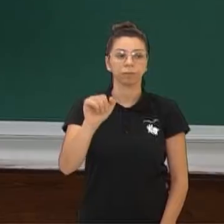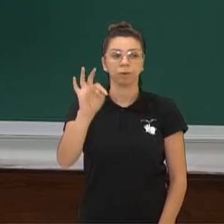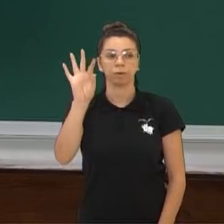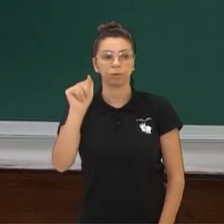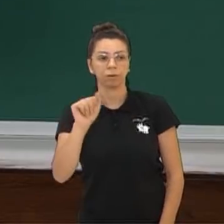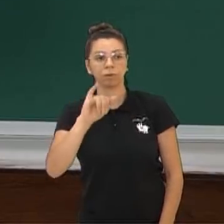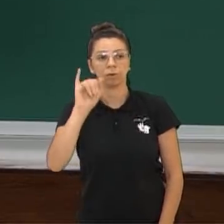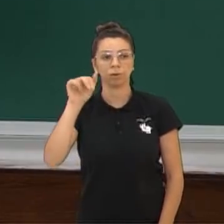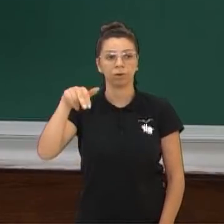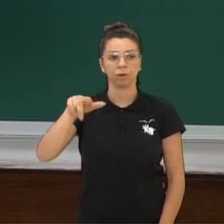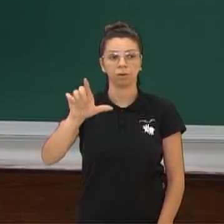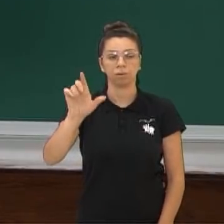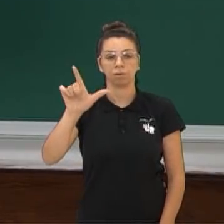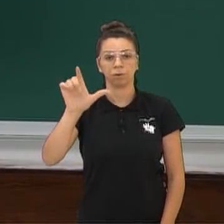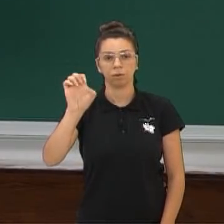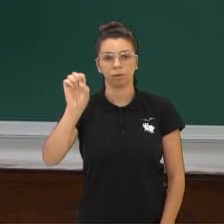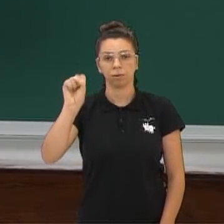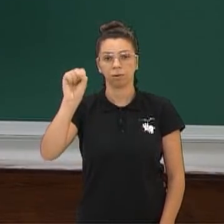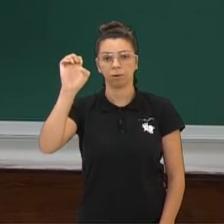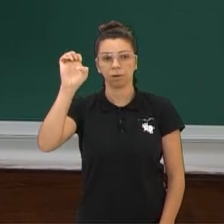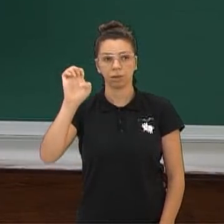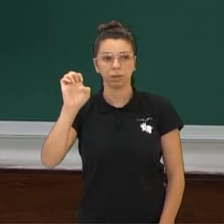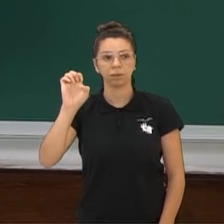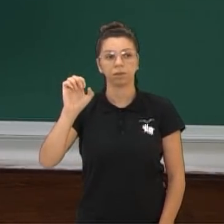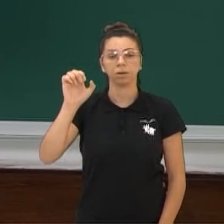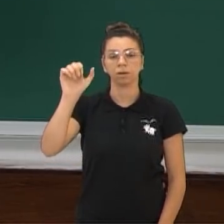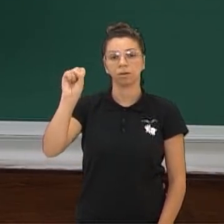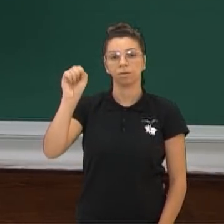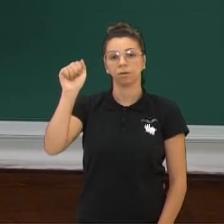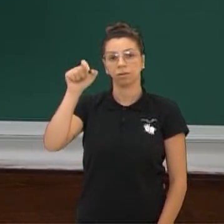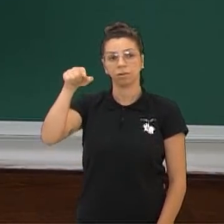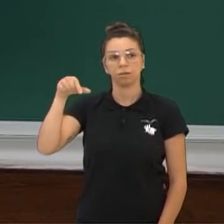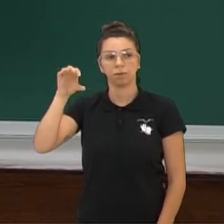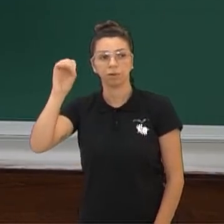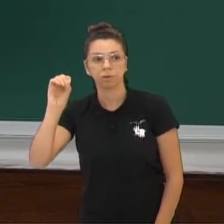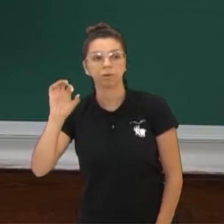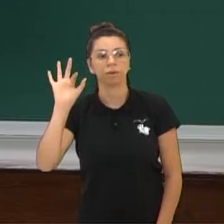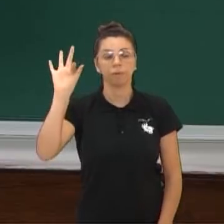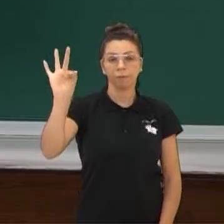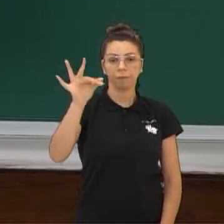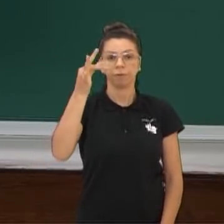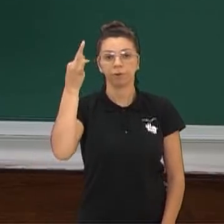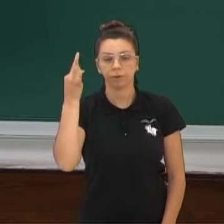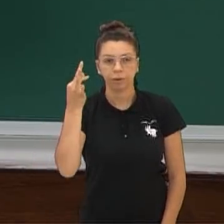e saxões. Letter B, franceses, anglos e saxões,